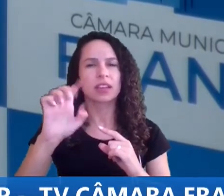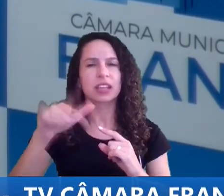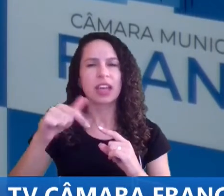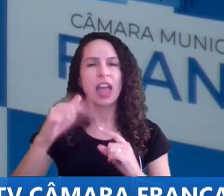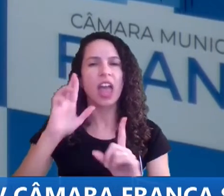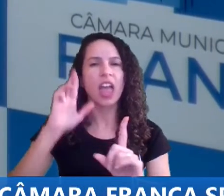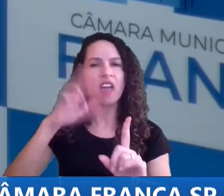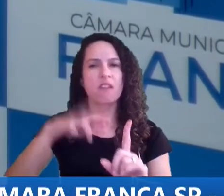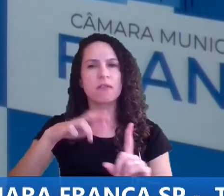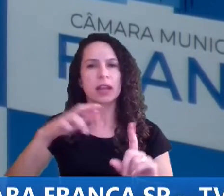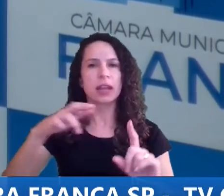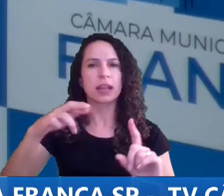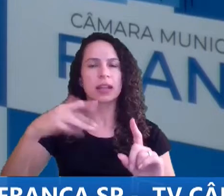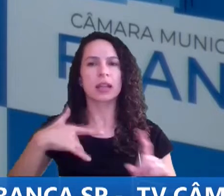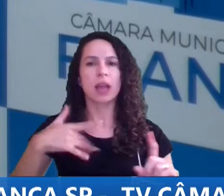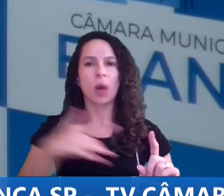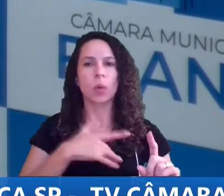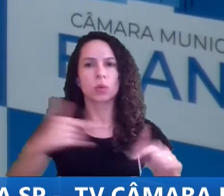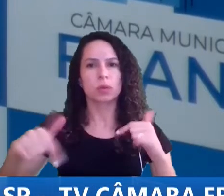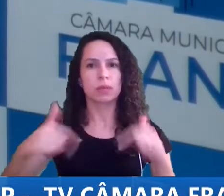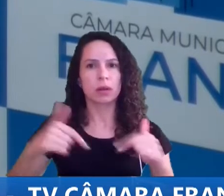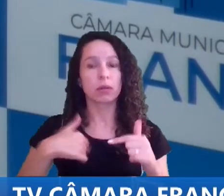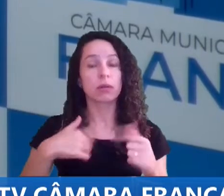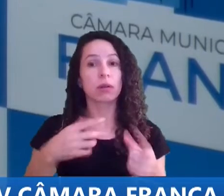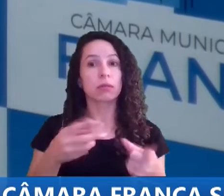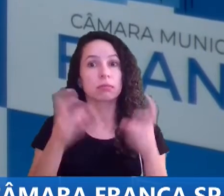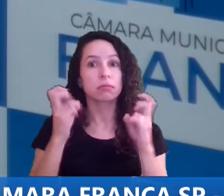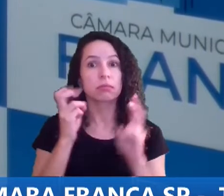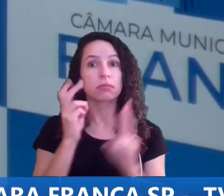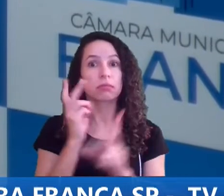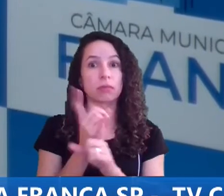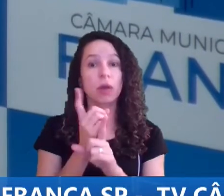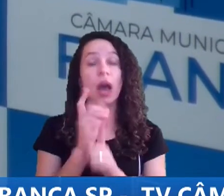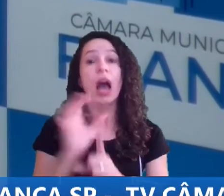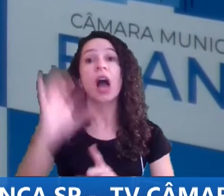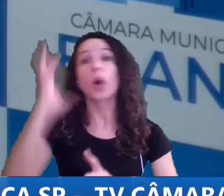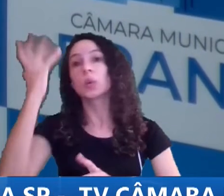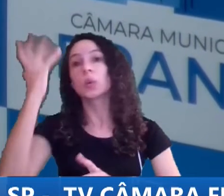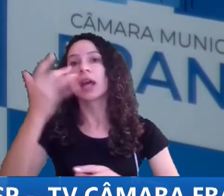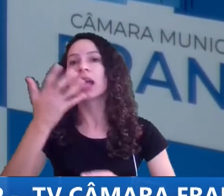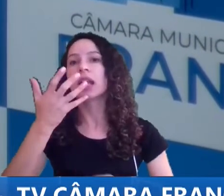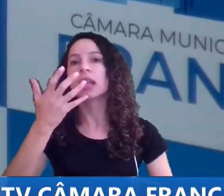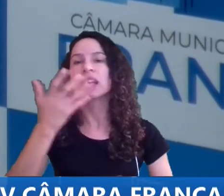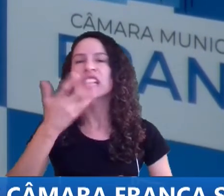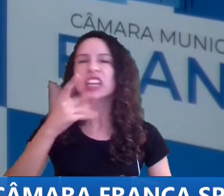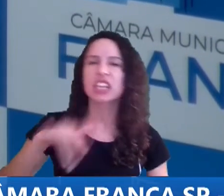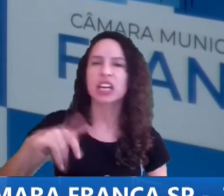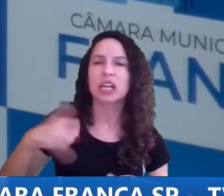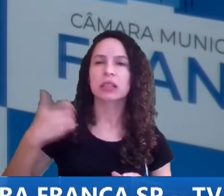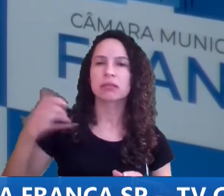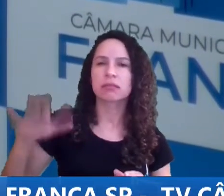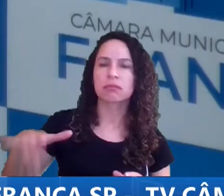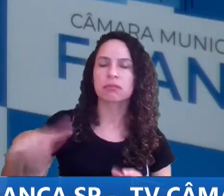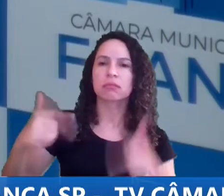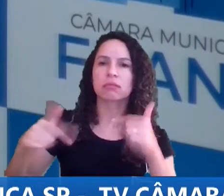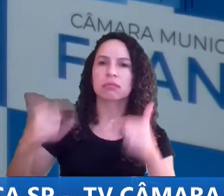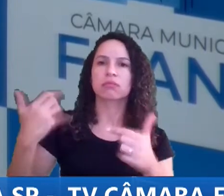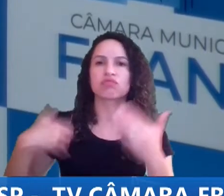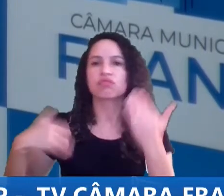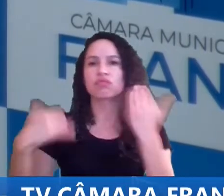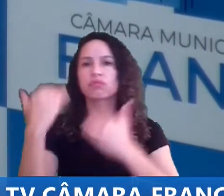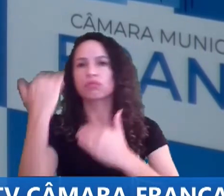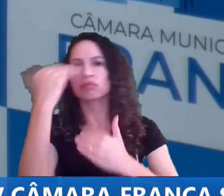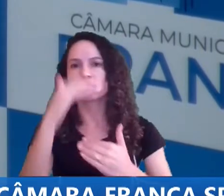muito importantes sobre a questão de trabalho, dos acidentes de trabalho com menores no Sereste de Franca. A questão